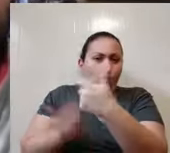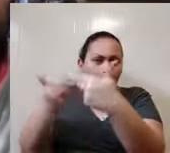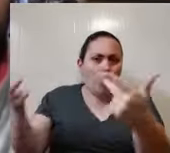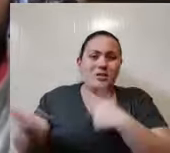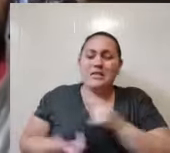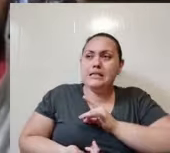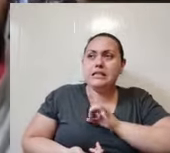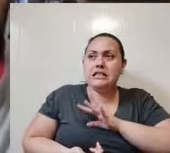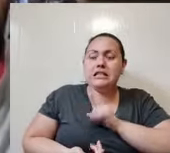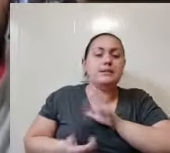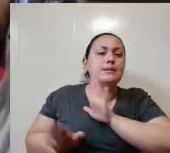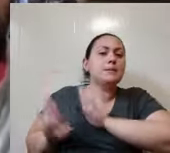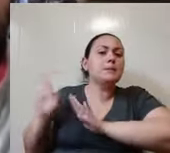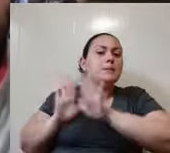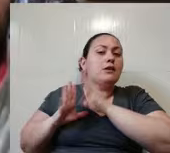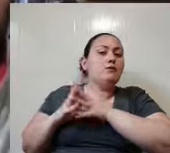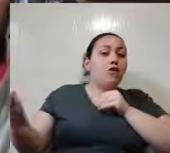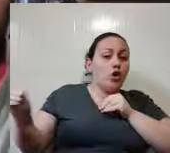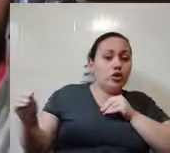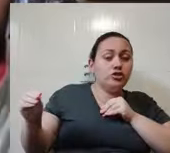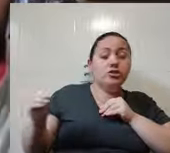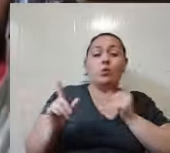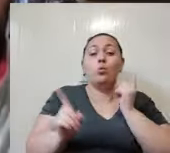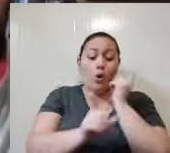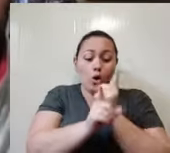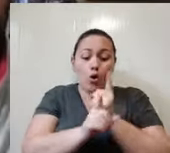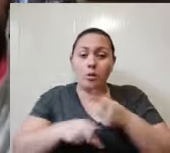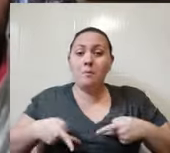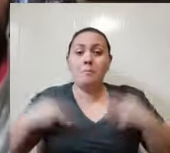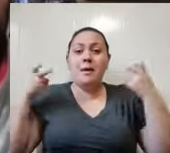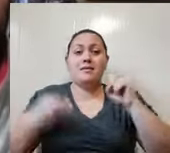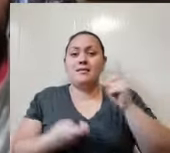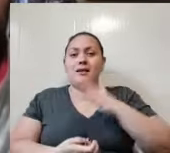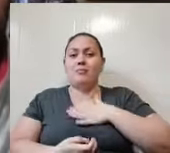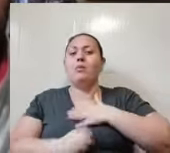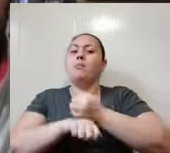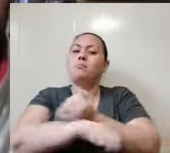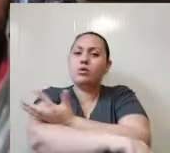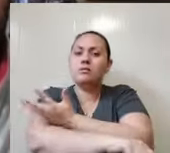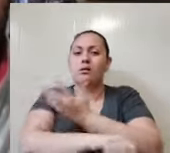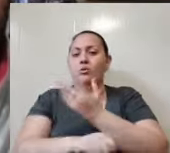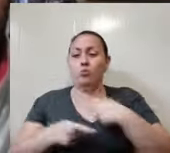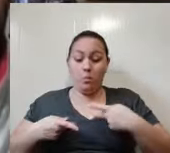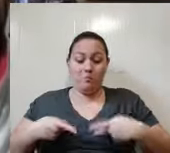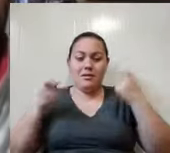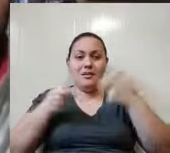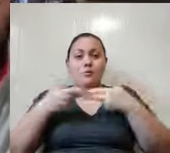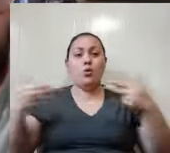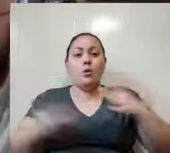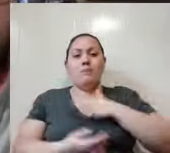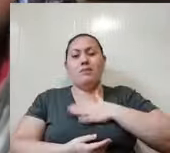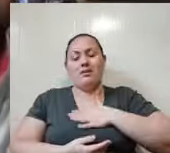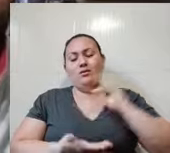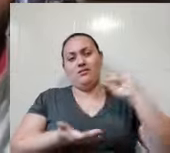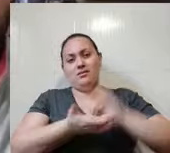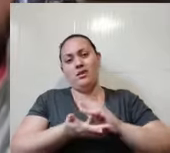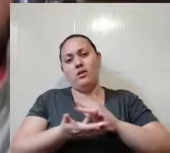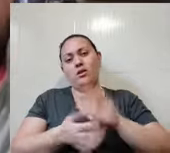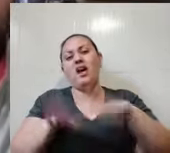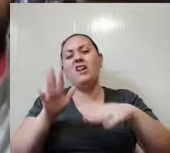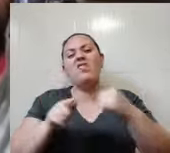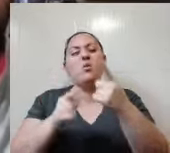acaba evitando isso, a gente não se encontra de verdade. Nem com essa emoção, nem com esse sentimento, nem com essa... Às vezes tem a